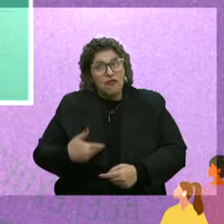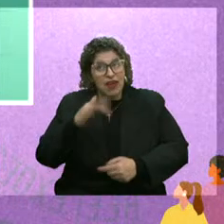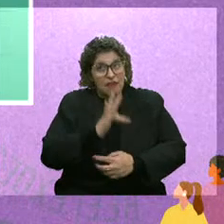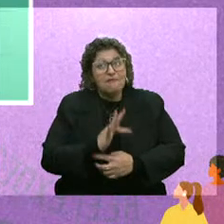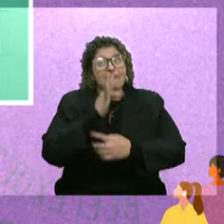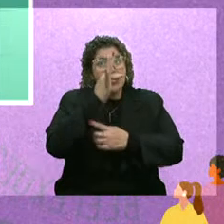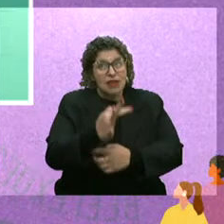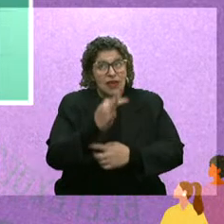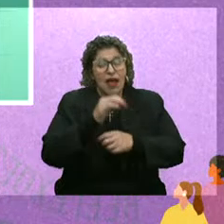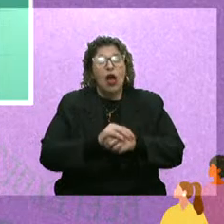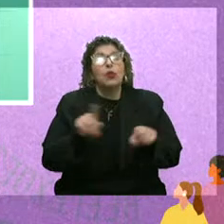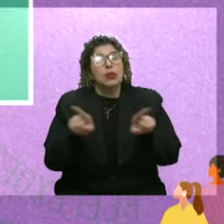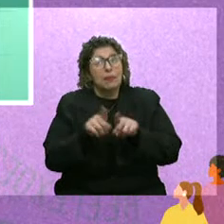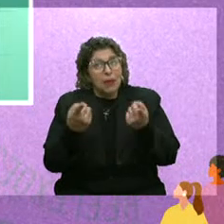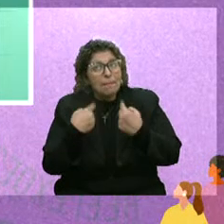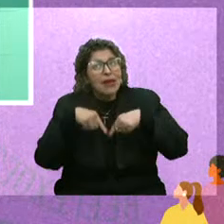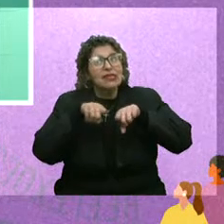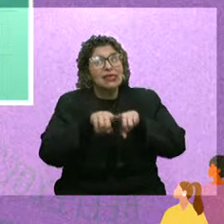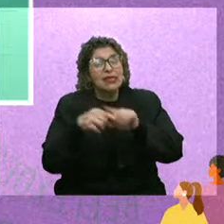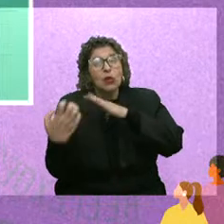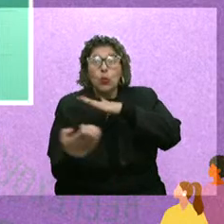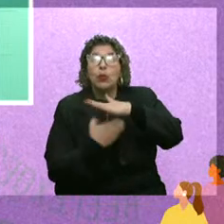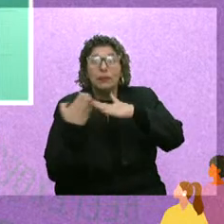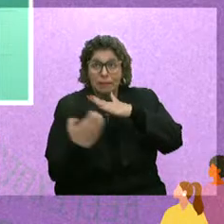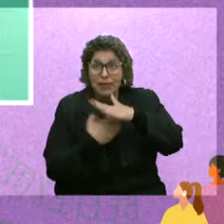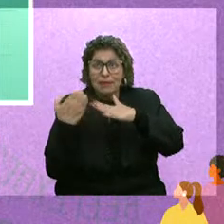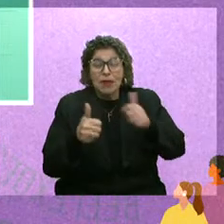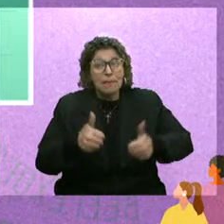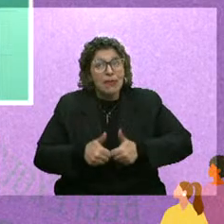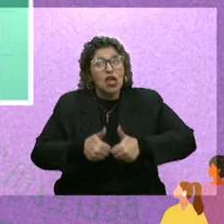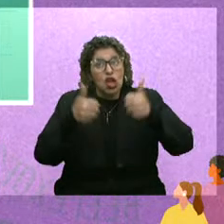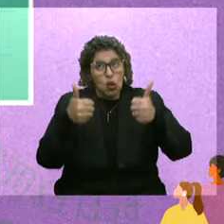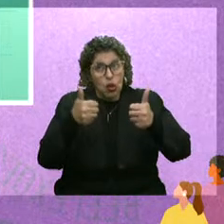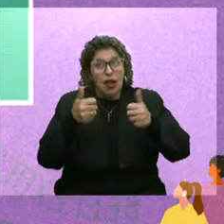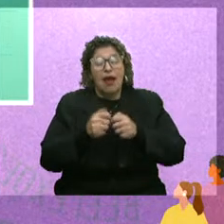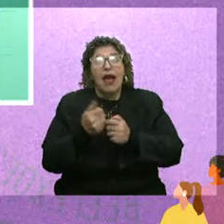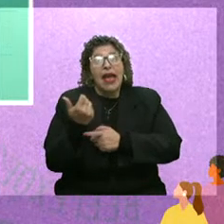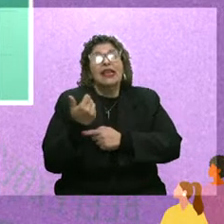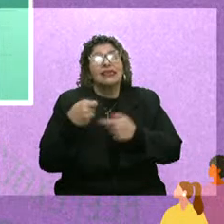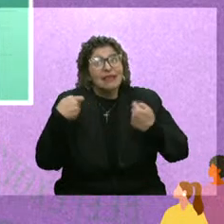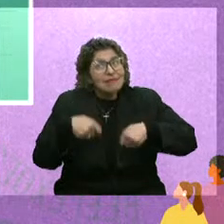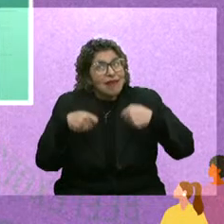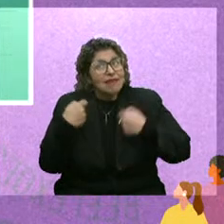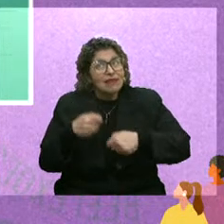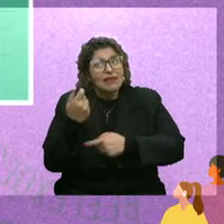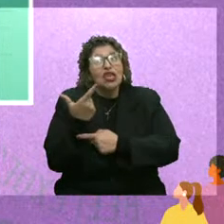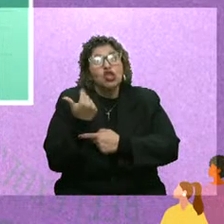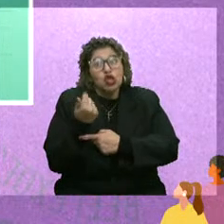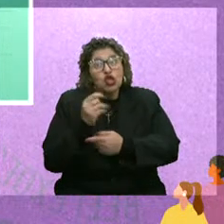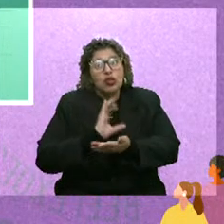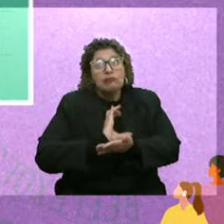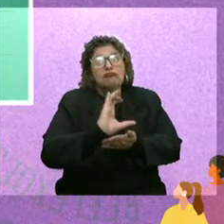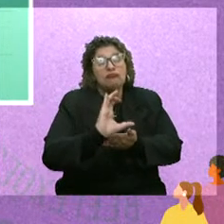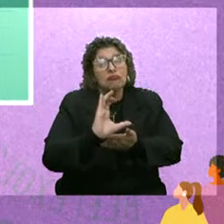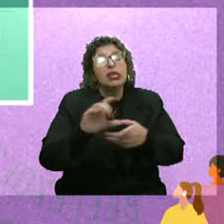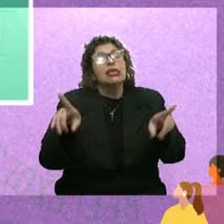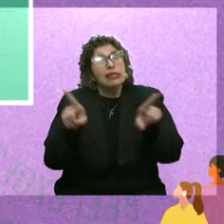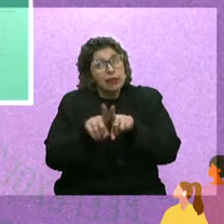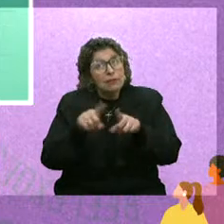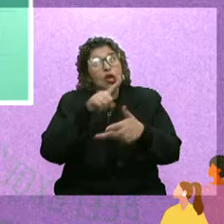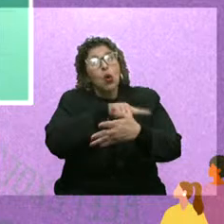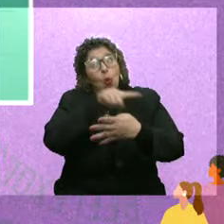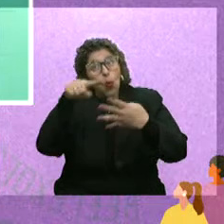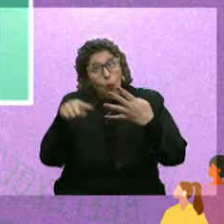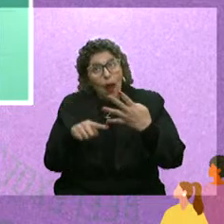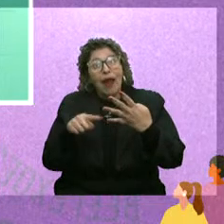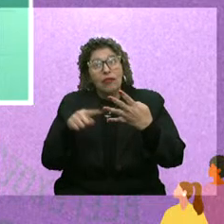parceria público-privada com empresas para conseguir melhorar, dar vazão a essa necessidade. E, por consequência, o quarto item